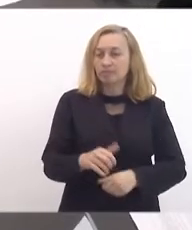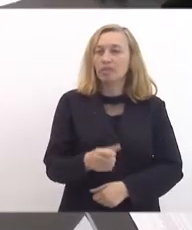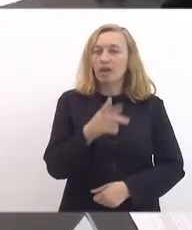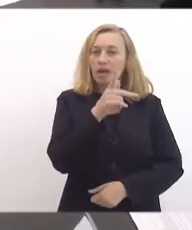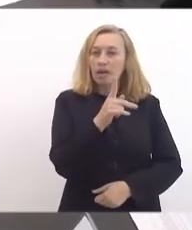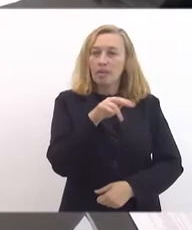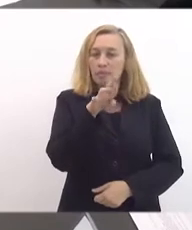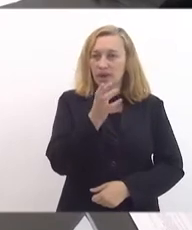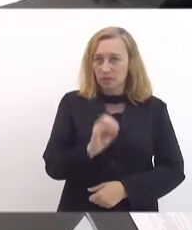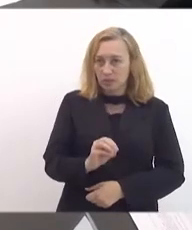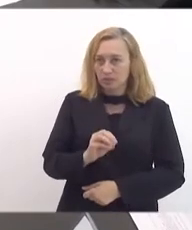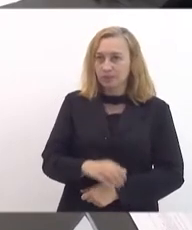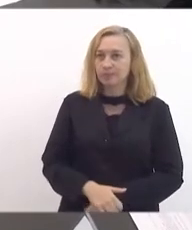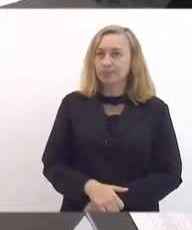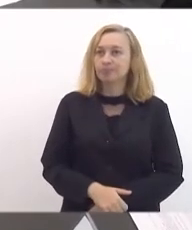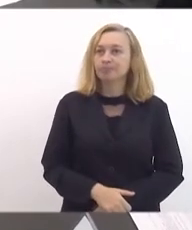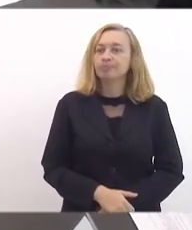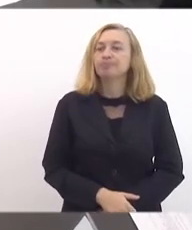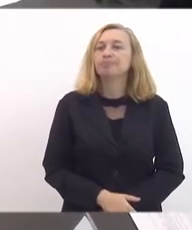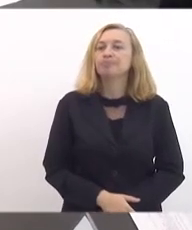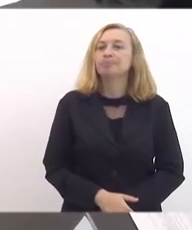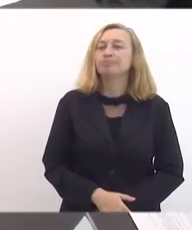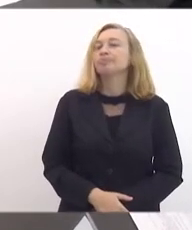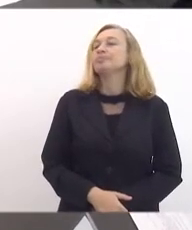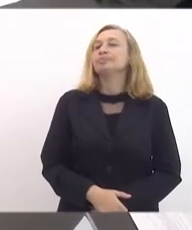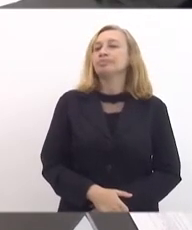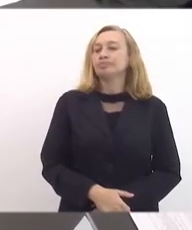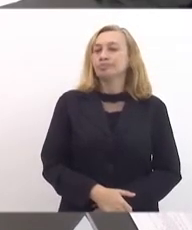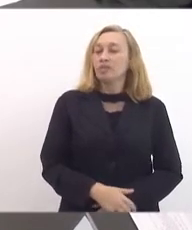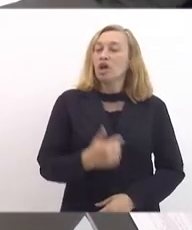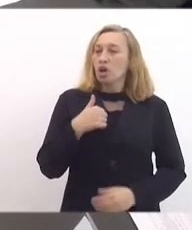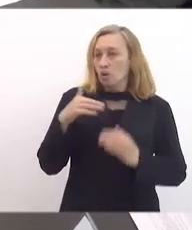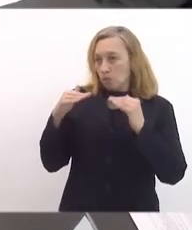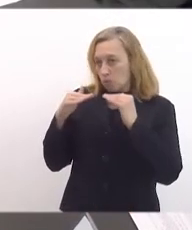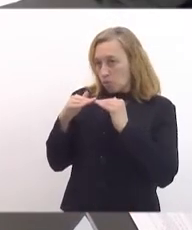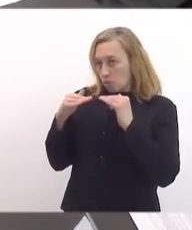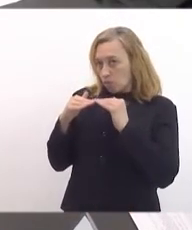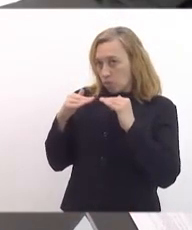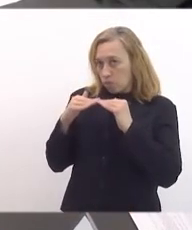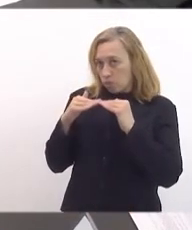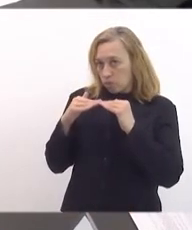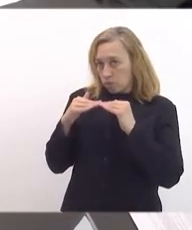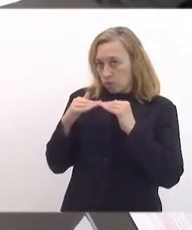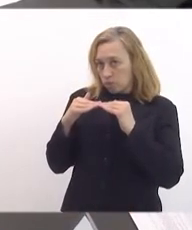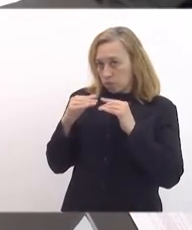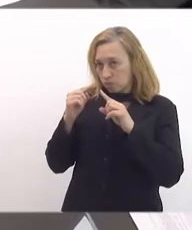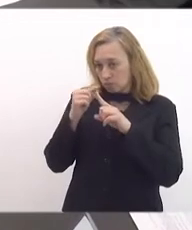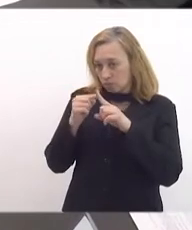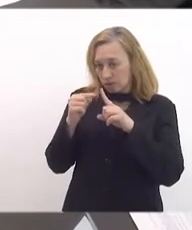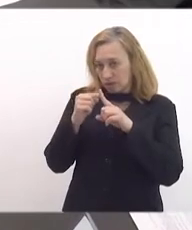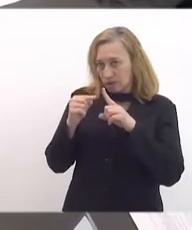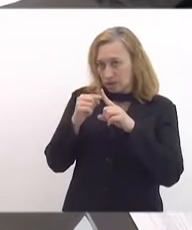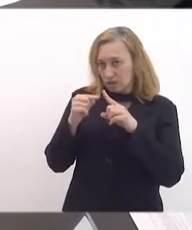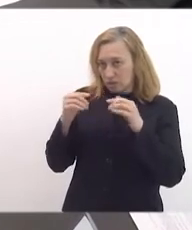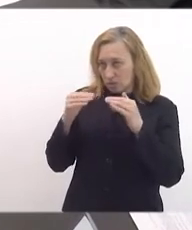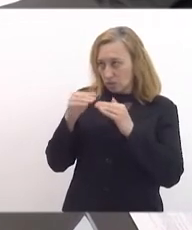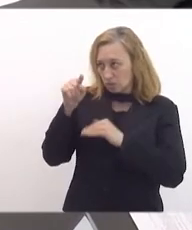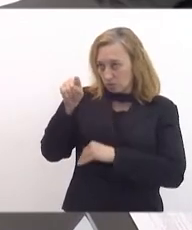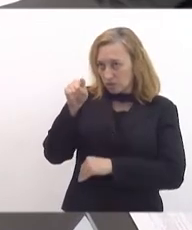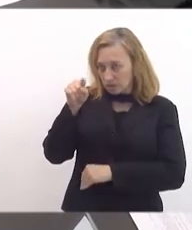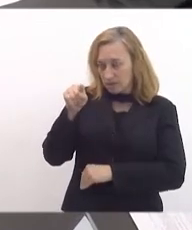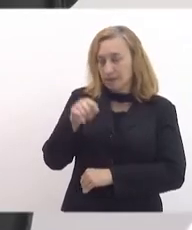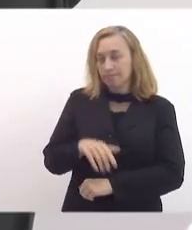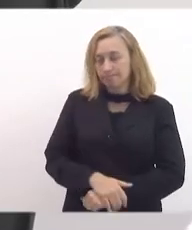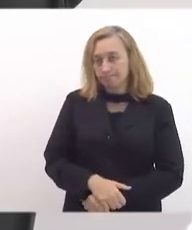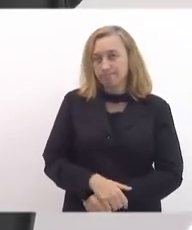só em tese eu concordo em gênero número e grau com o concelho e